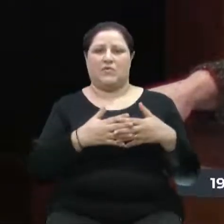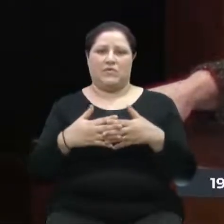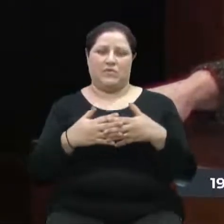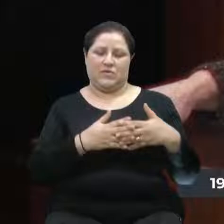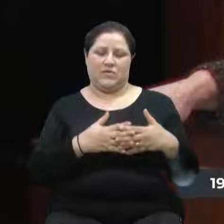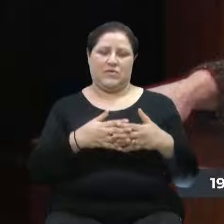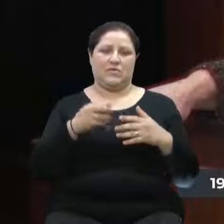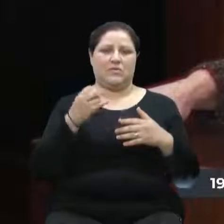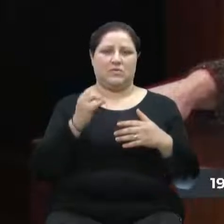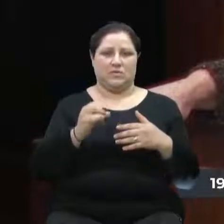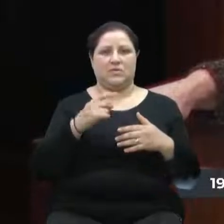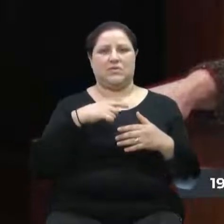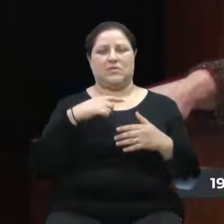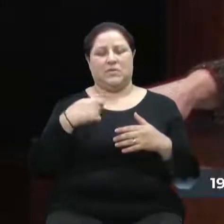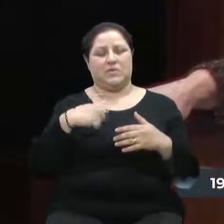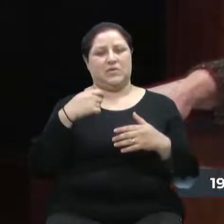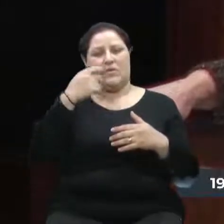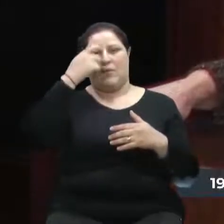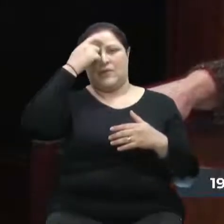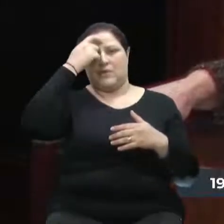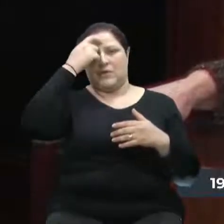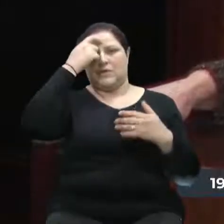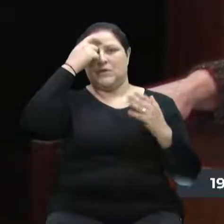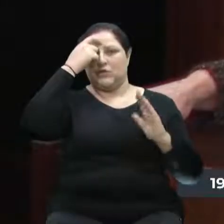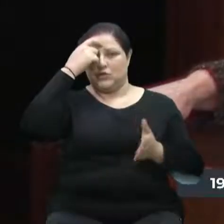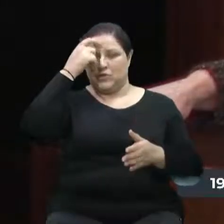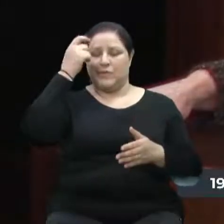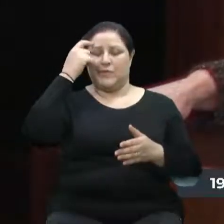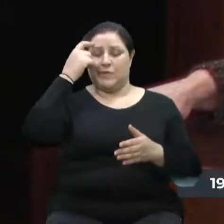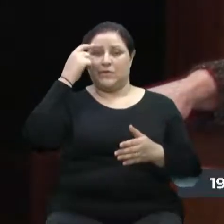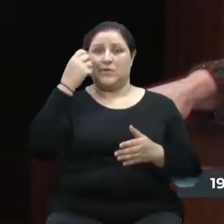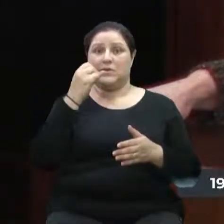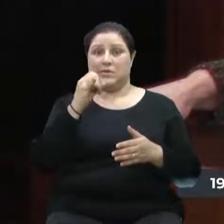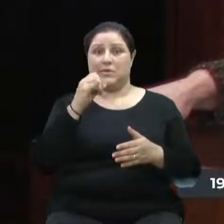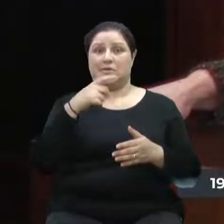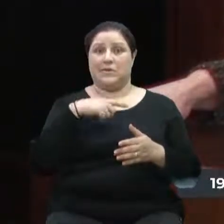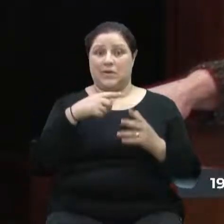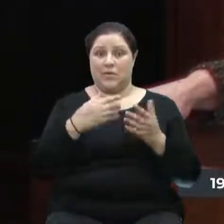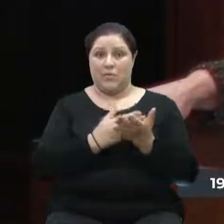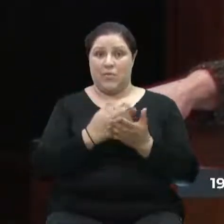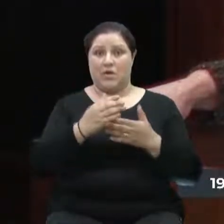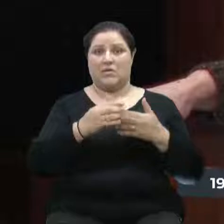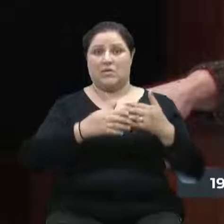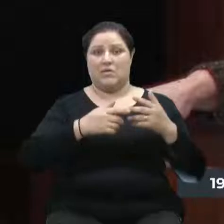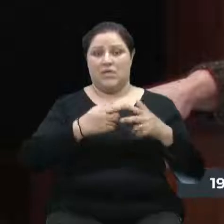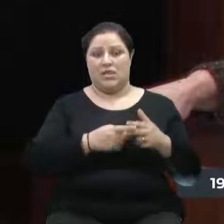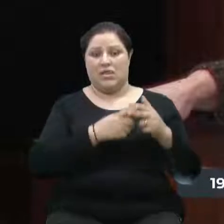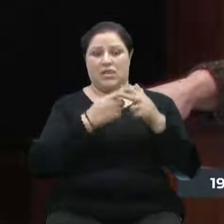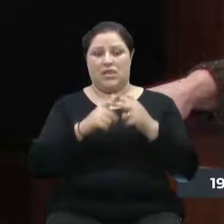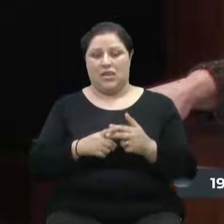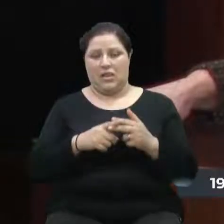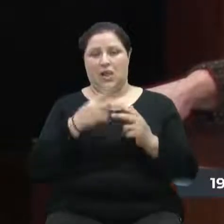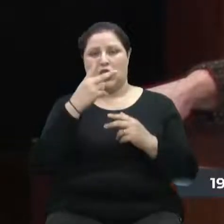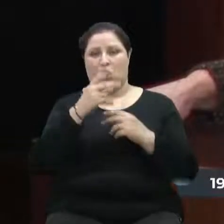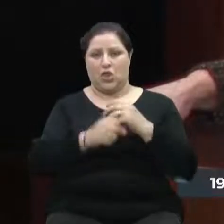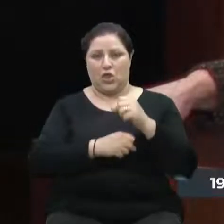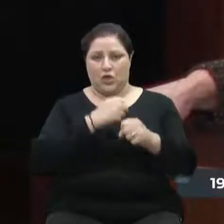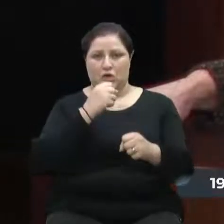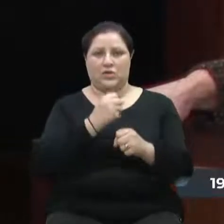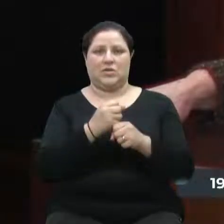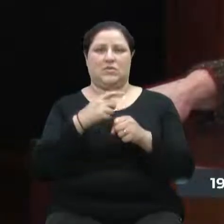obras. É preciso que eles já comecem a assimilar isso. Não existe varinha mágica que vai se fazer uma obra e não